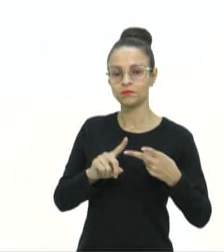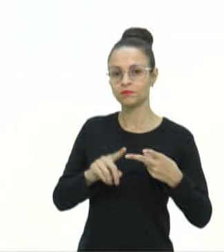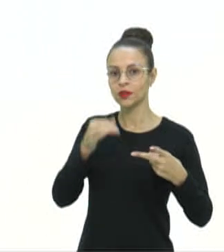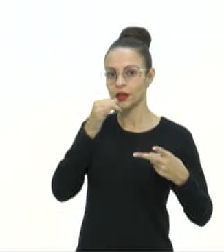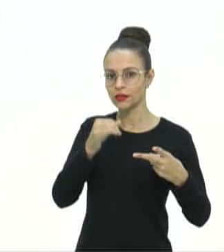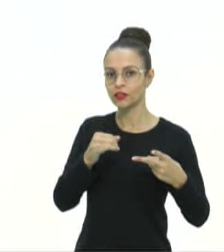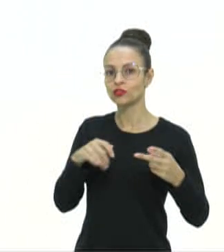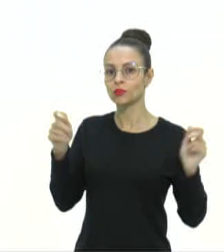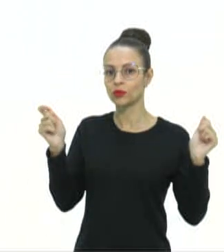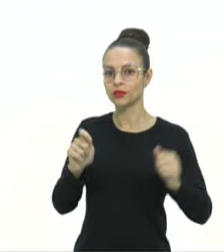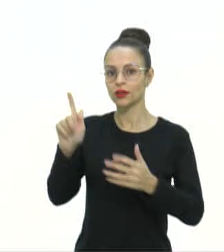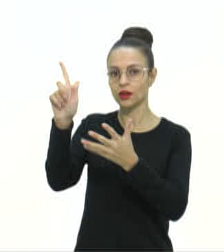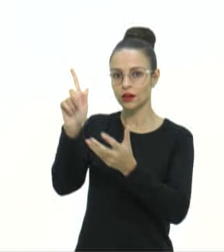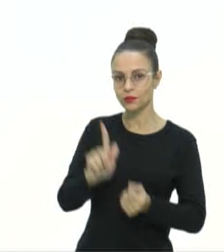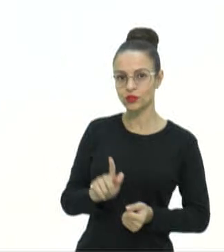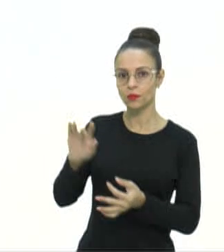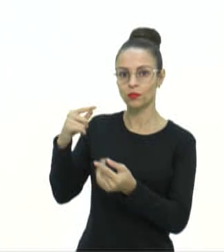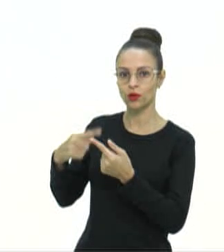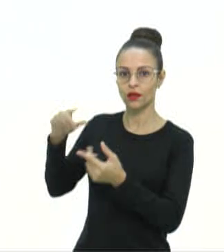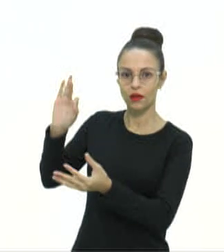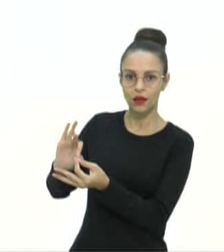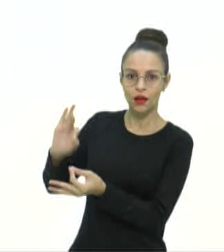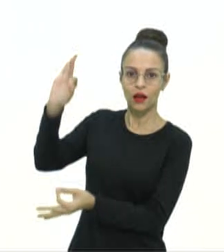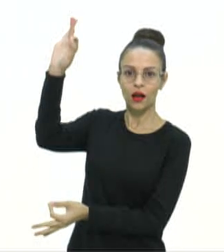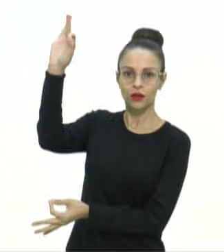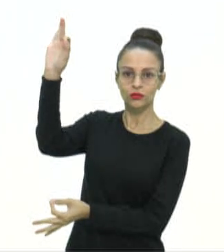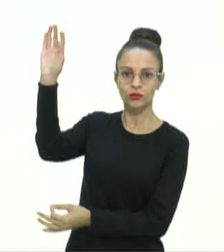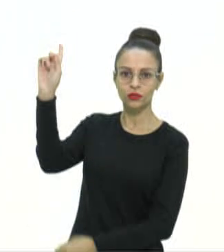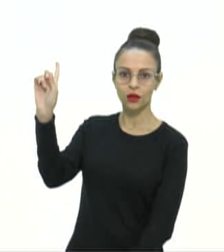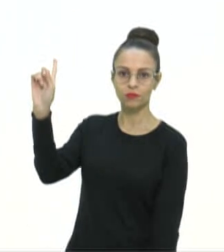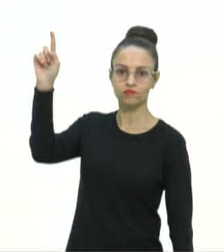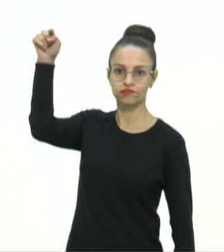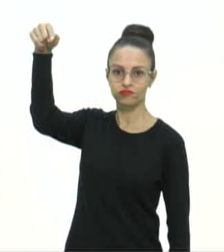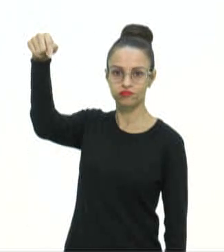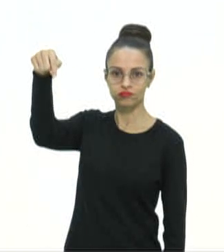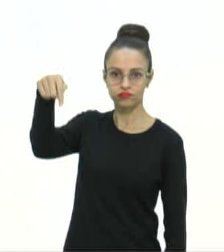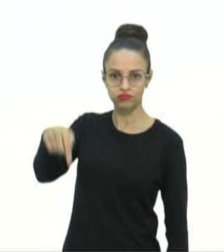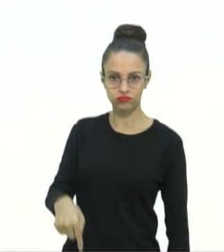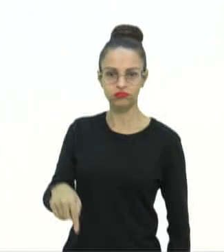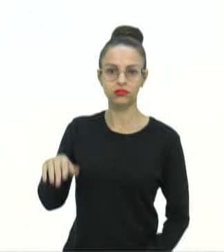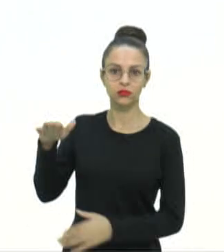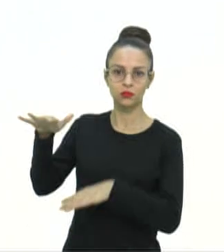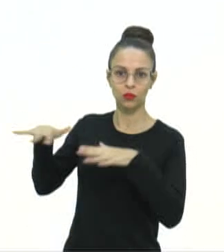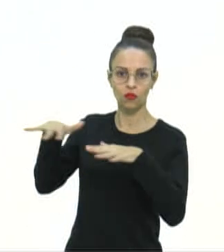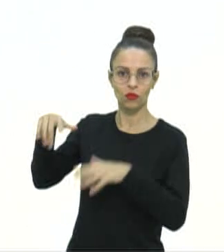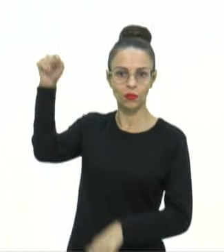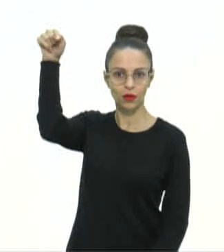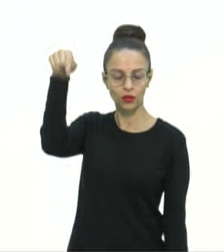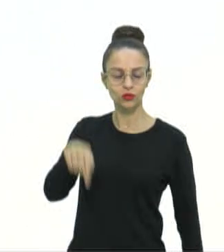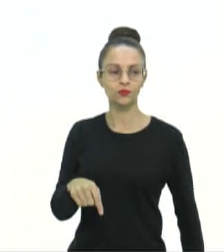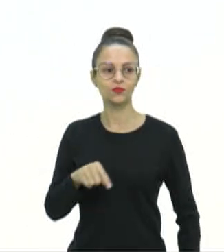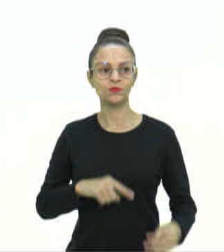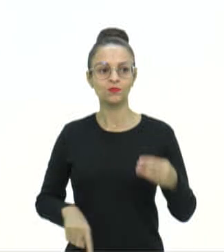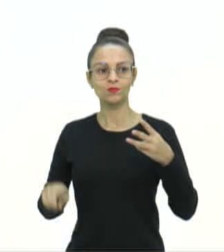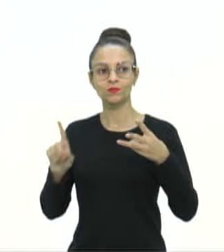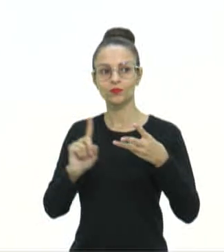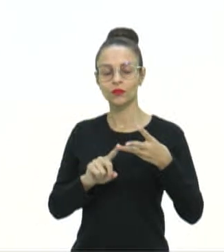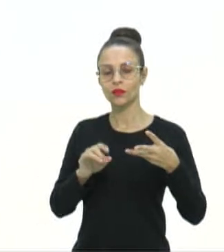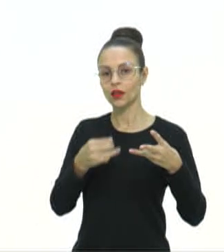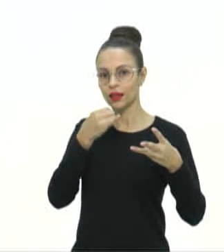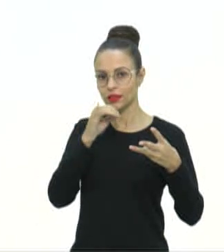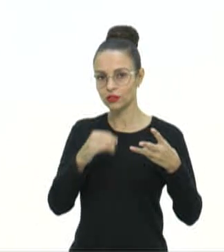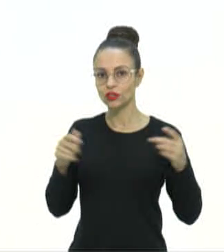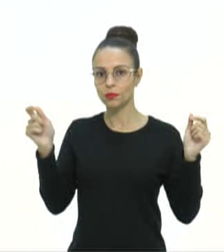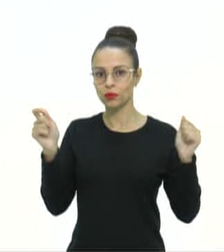potencial gravitacional. A altura se modifica em relação ao referencial solo durante o movimento. E também nós temos